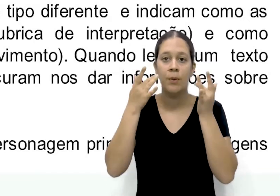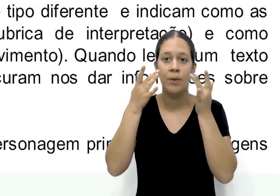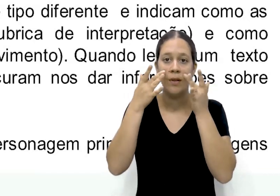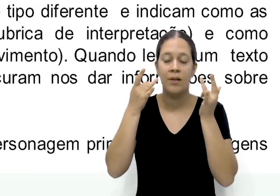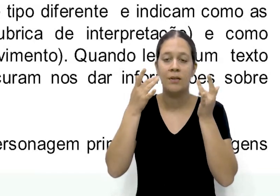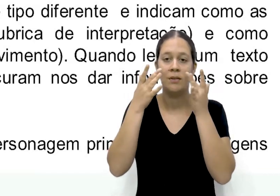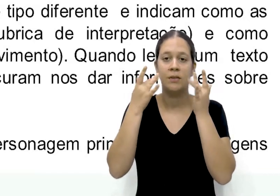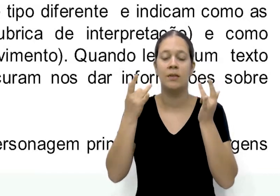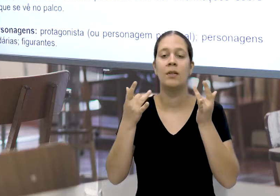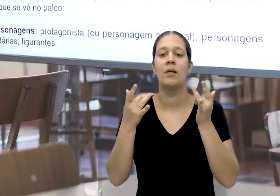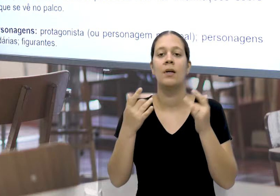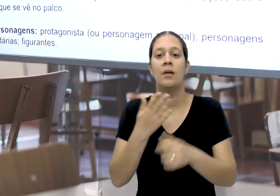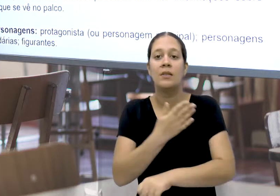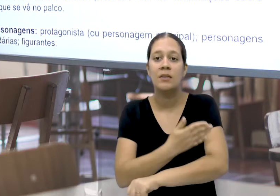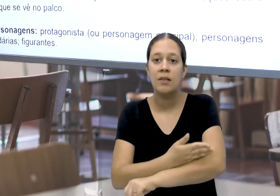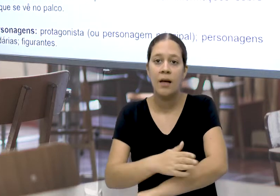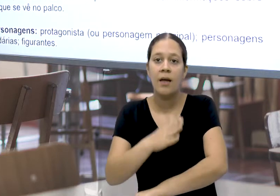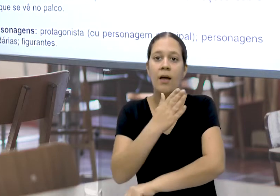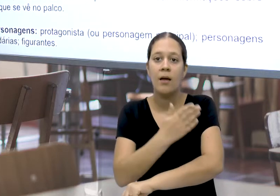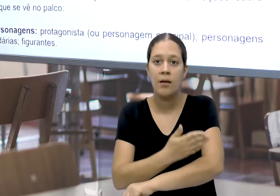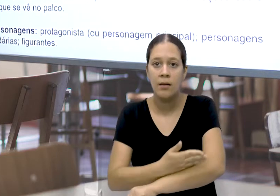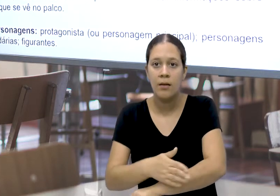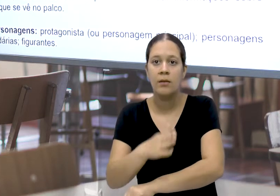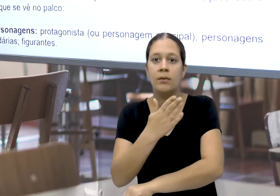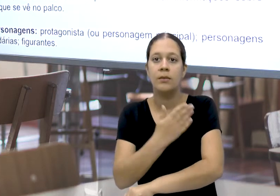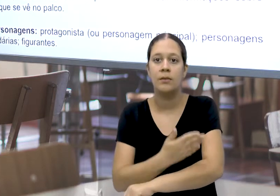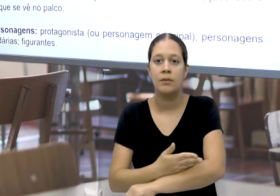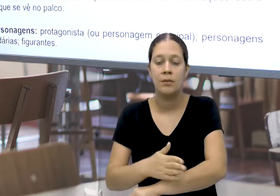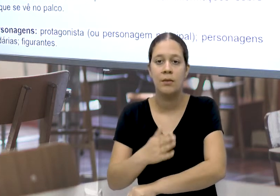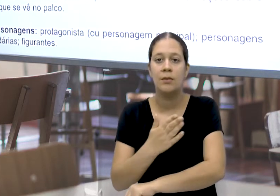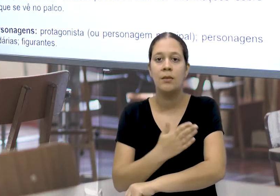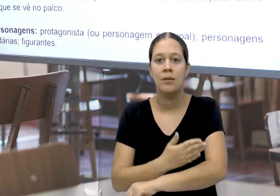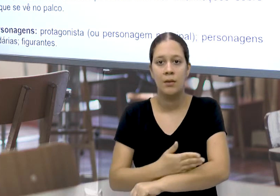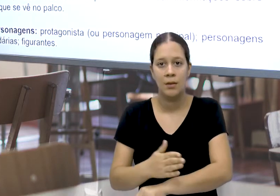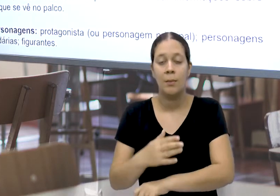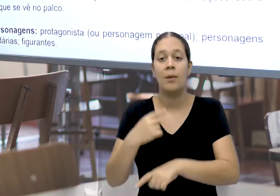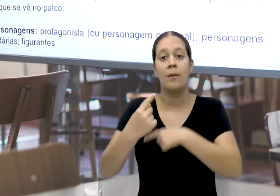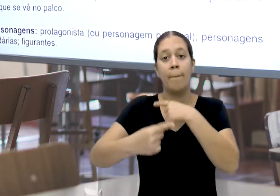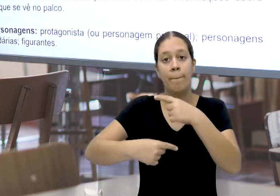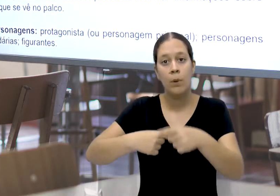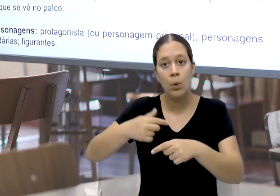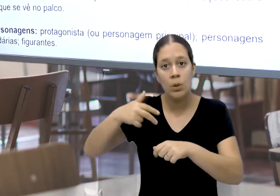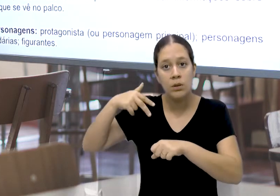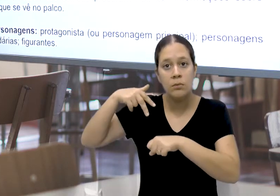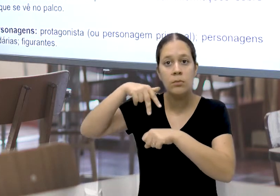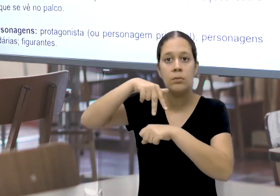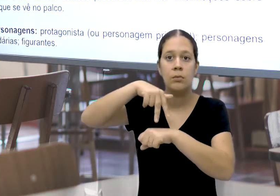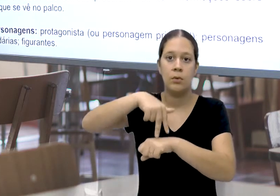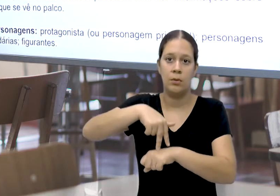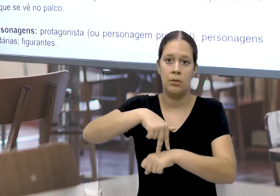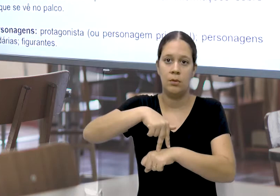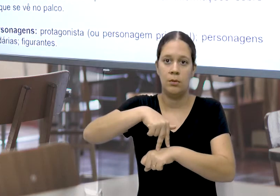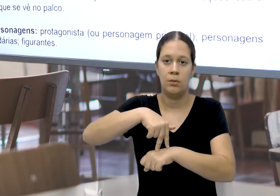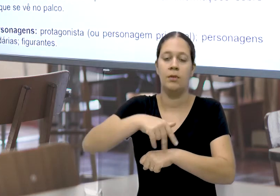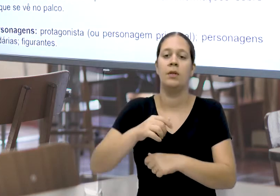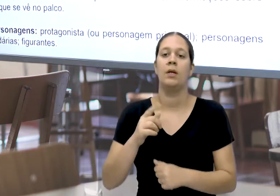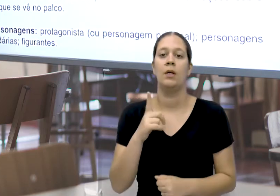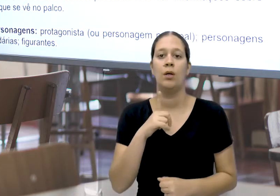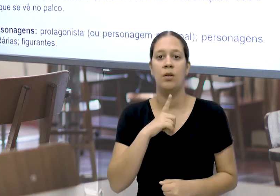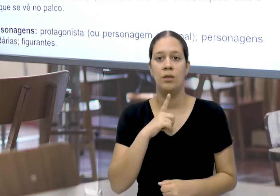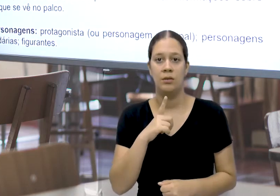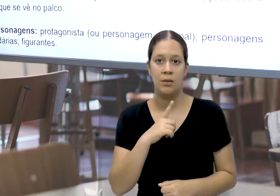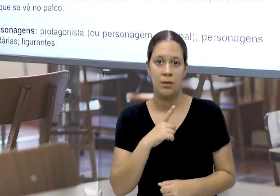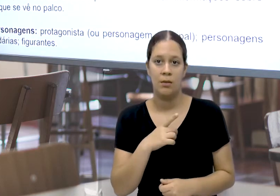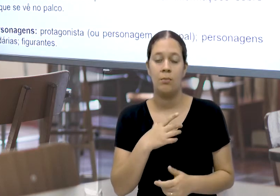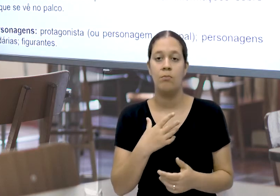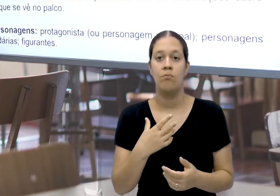só vai ter as pessoas que estão falando aqui, porque vai ter as pessoas responsáveis pela iluminação, pela sonoplastia, vai ter alguém